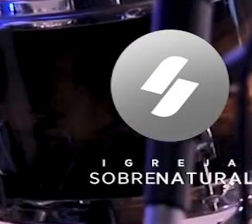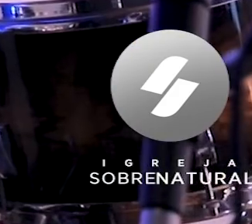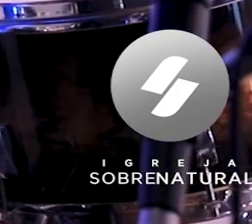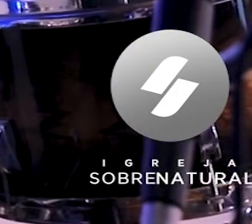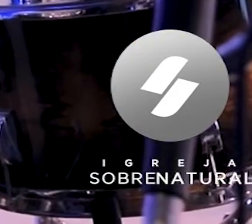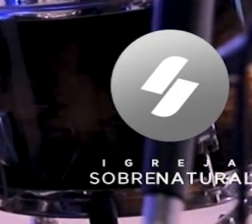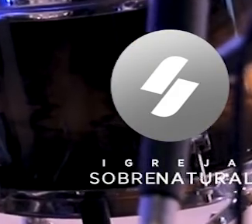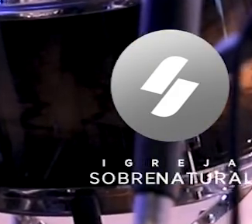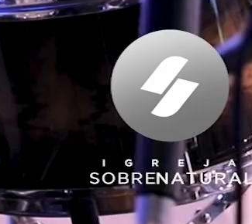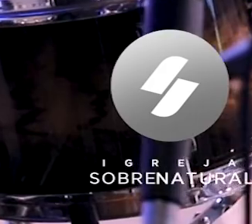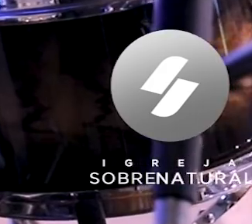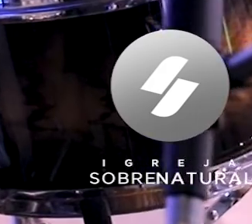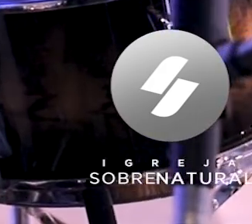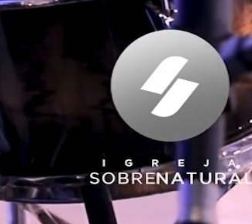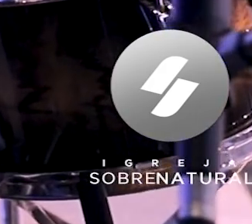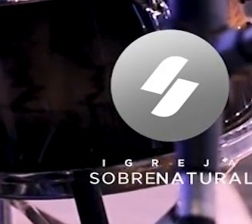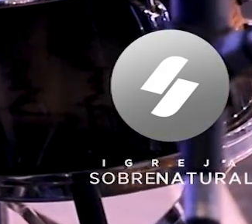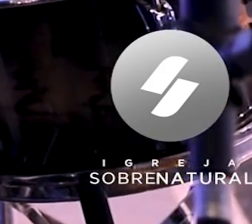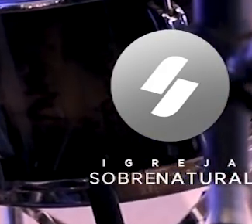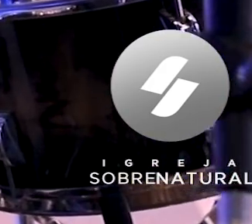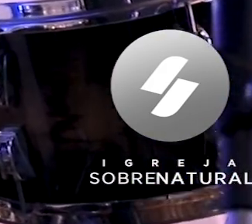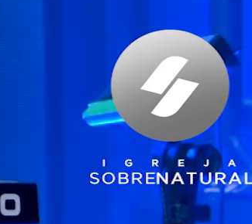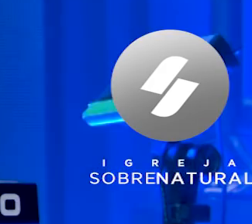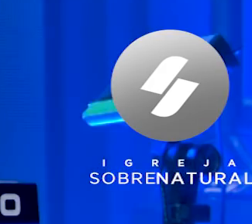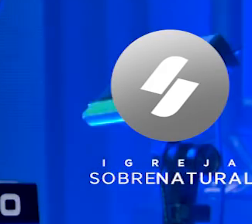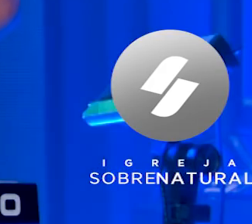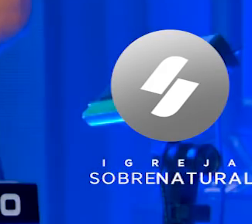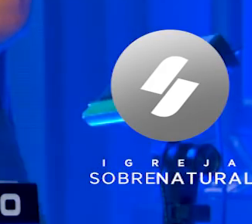é a